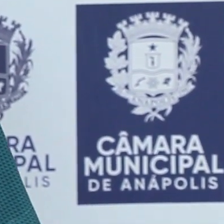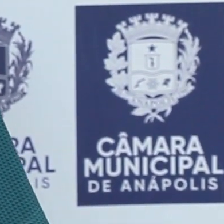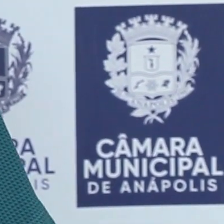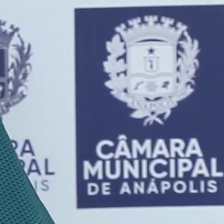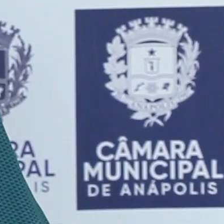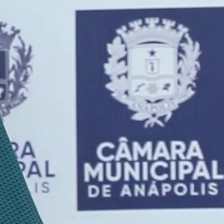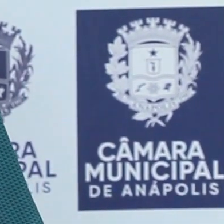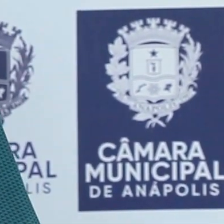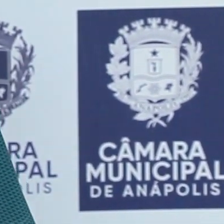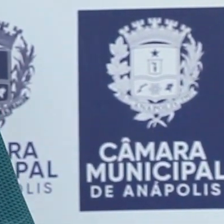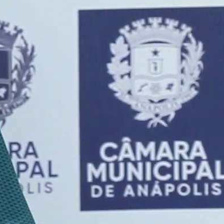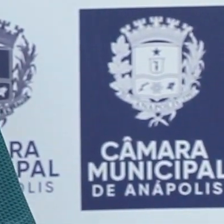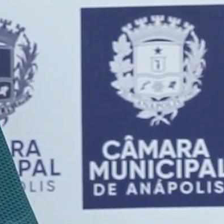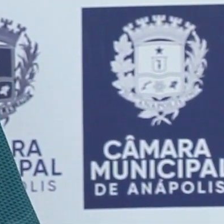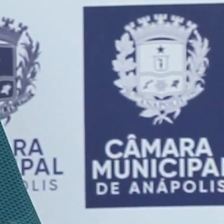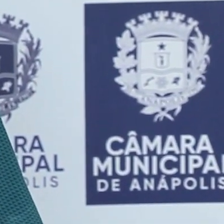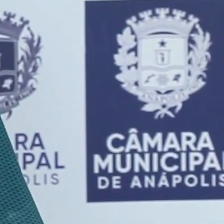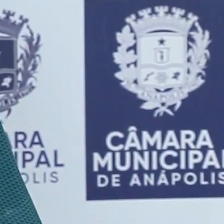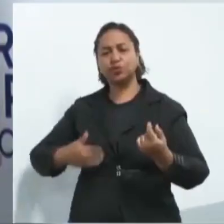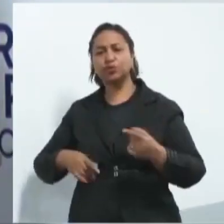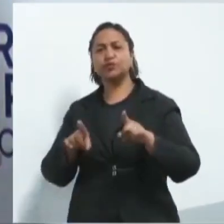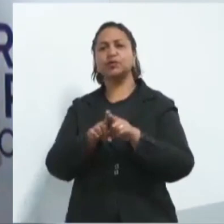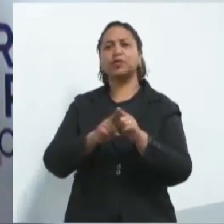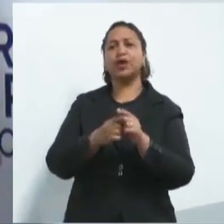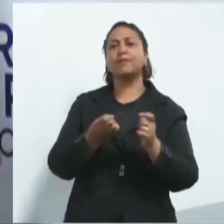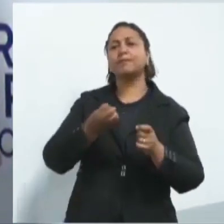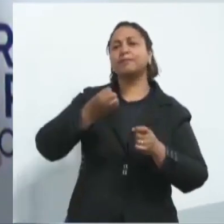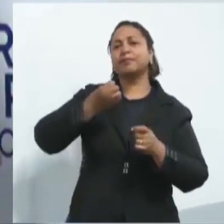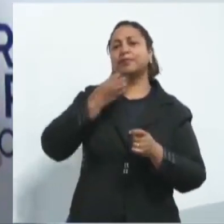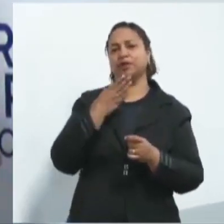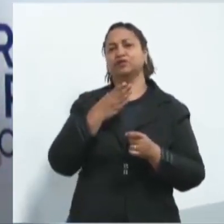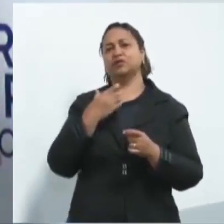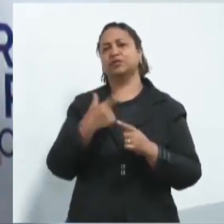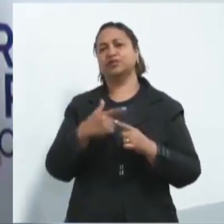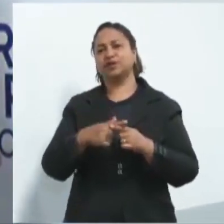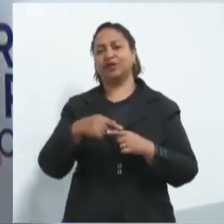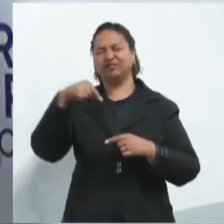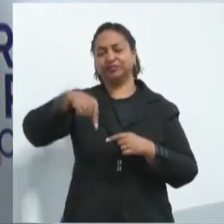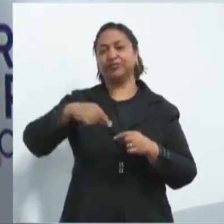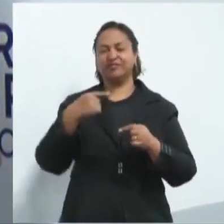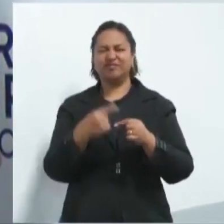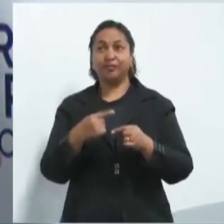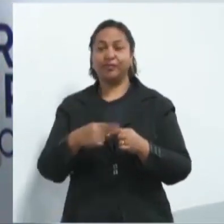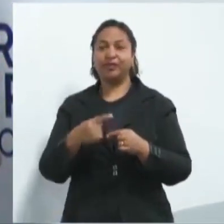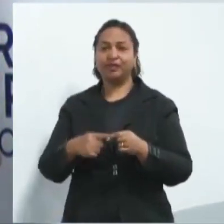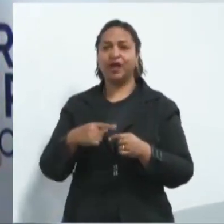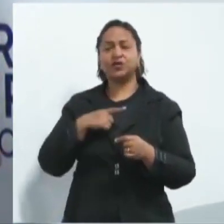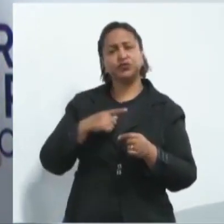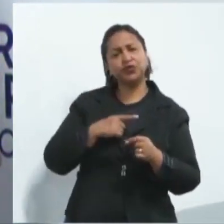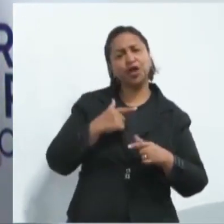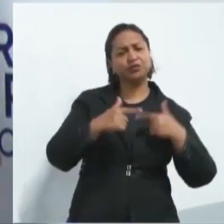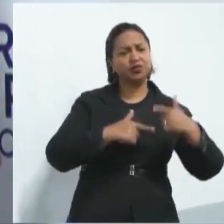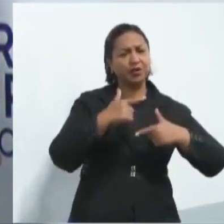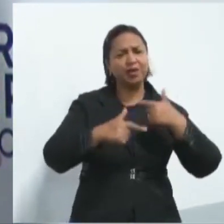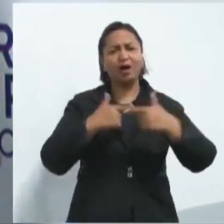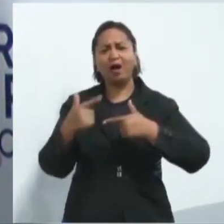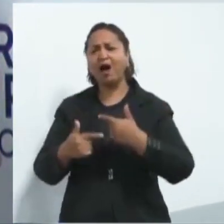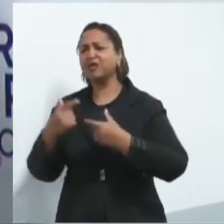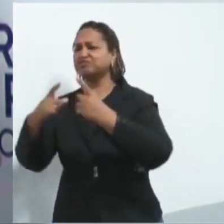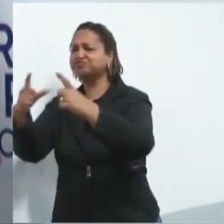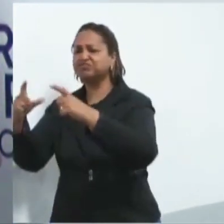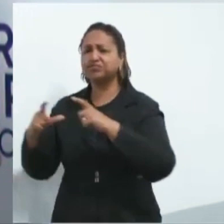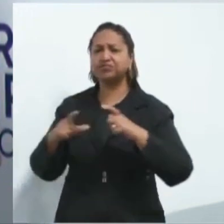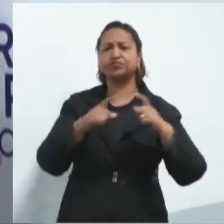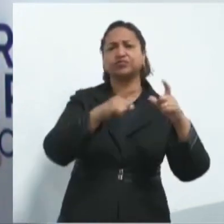no bairro aldeia dos sonhos é óbvio que a cidade tem se os demandas por diversos locais muitas vezes